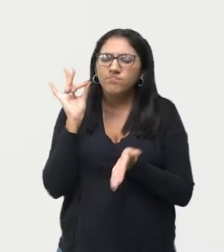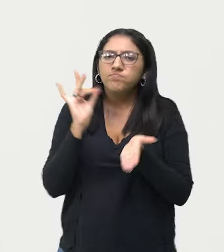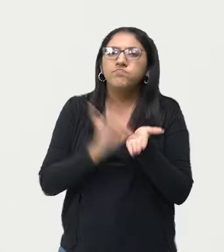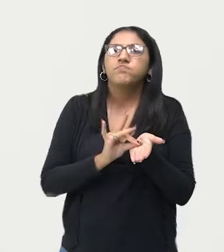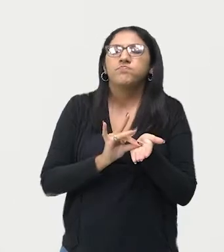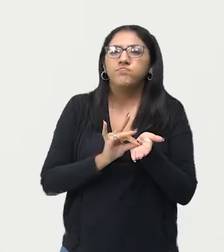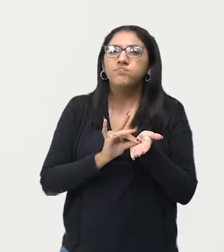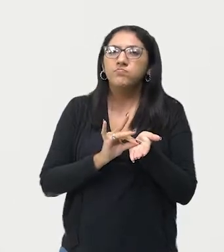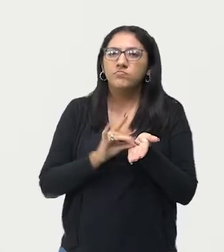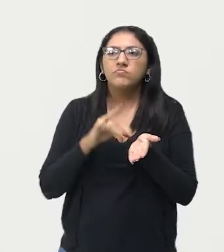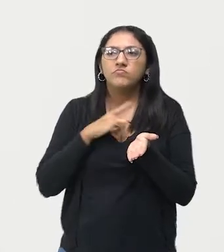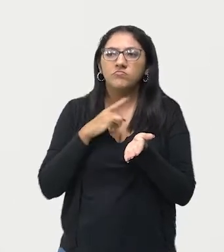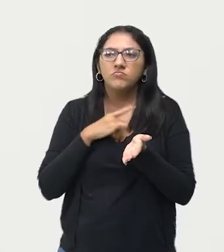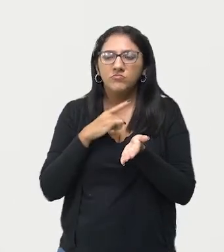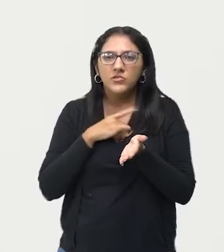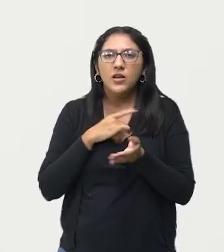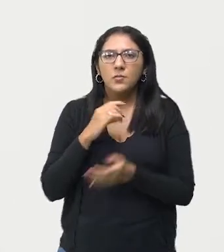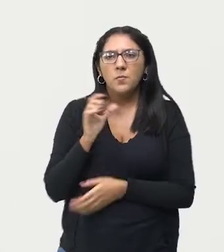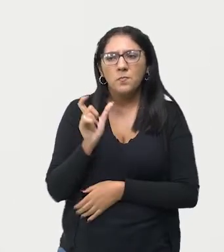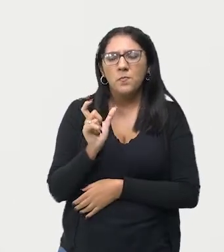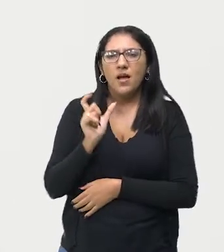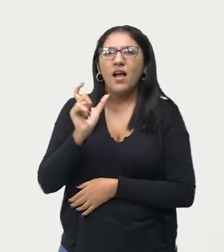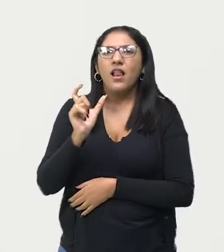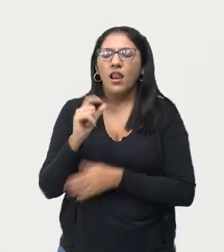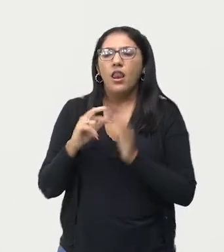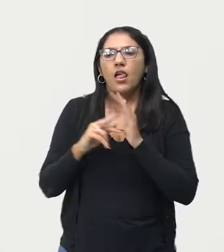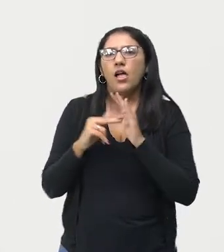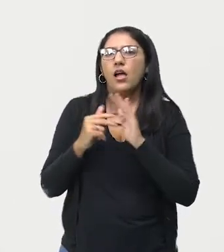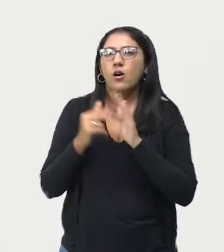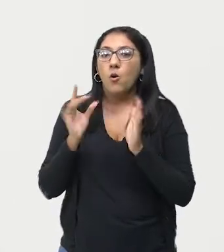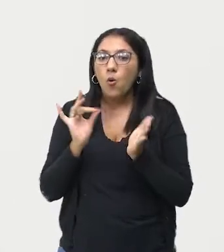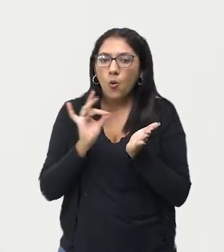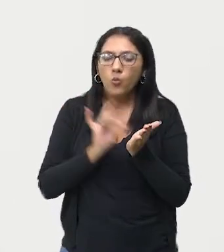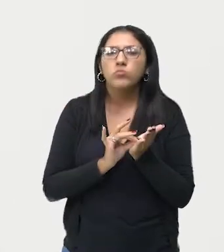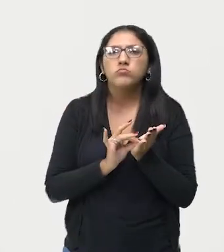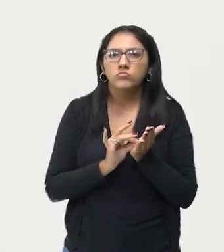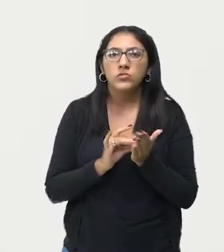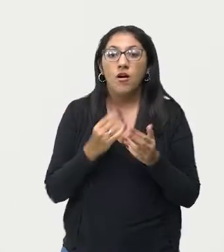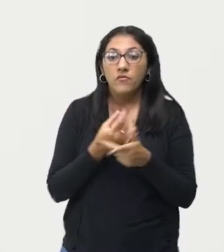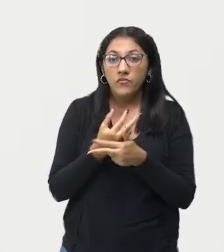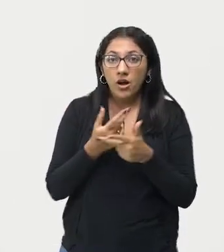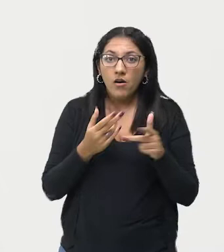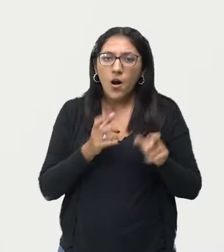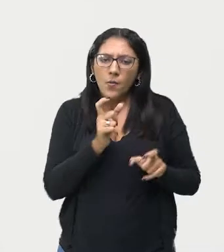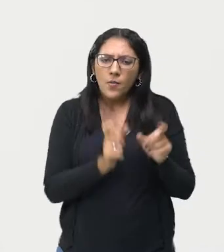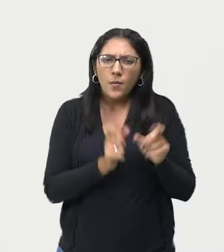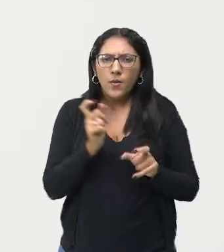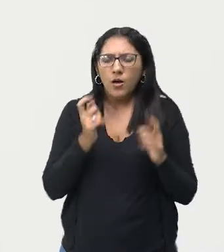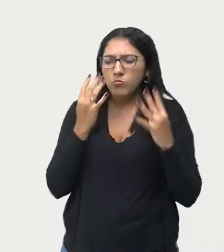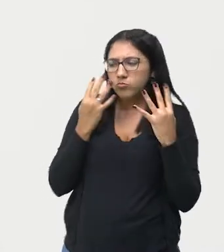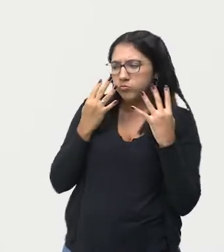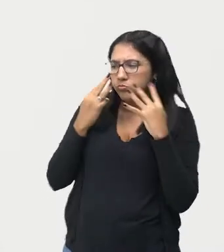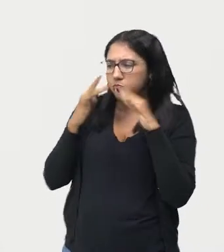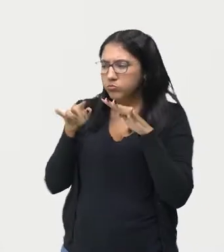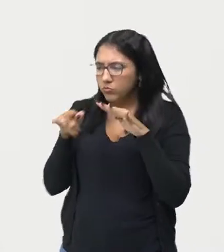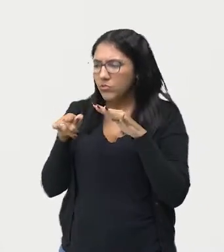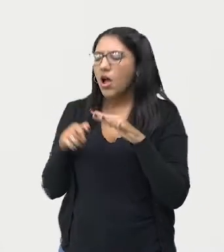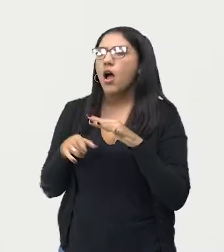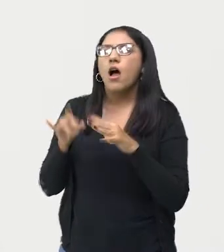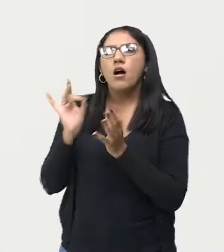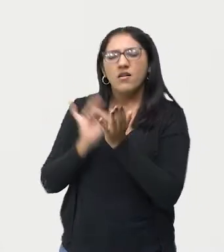comprovada. Ou seja, mais de uma pessoa que esteve ali naquela situação